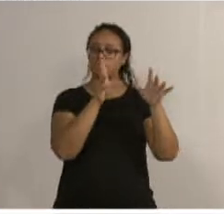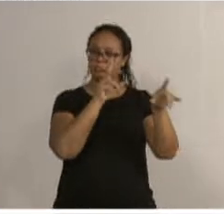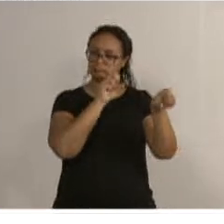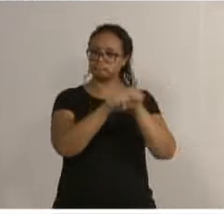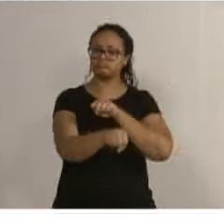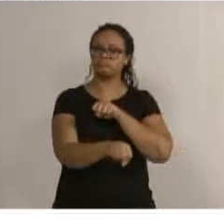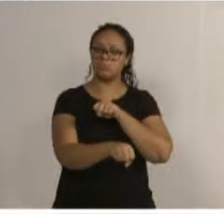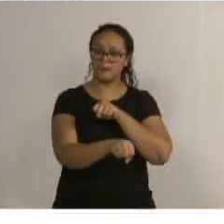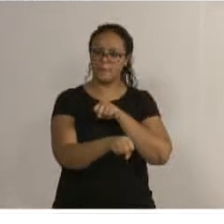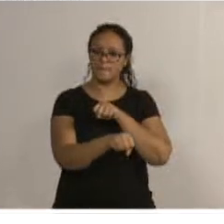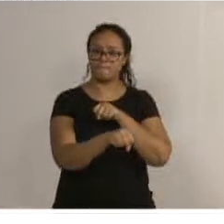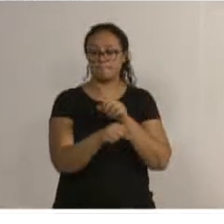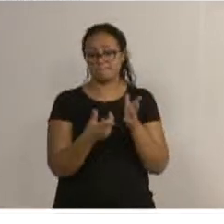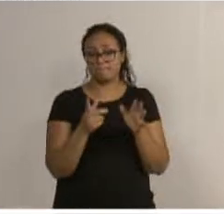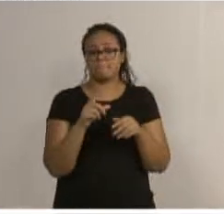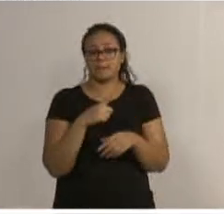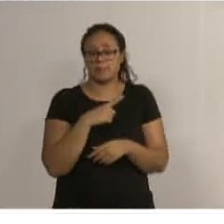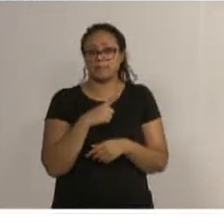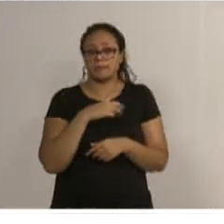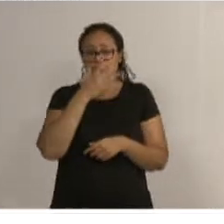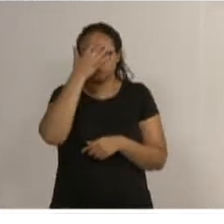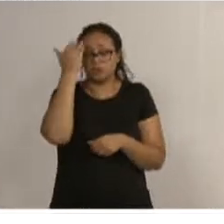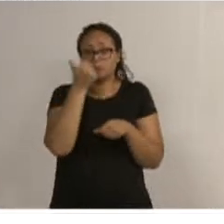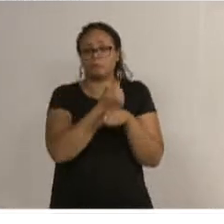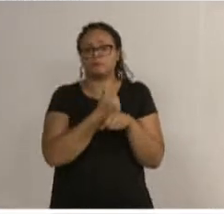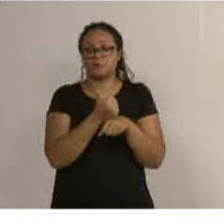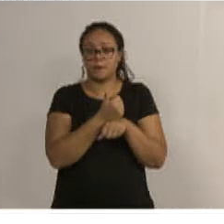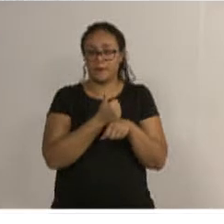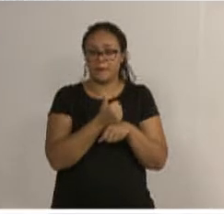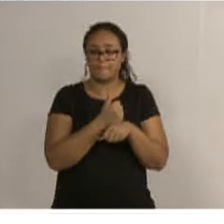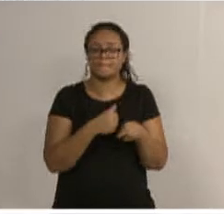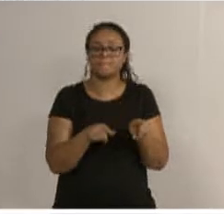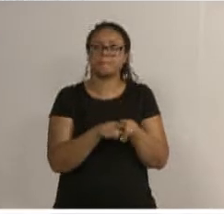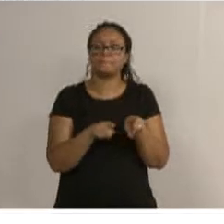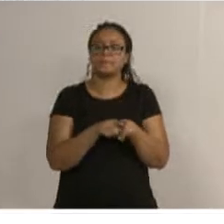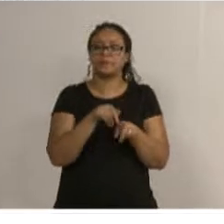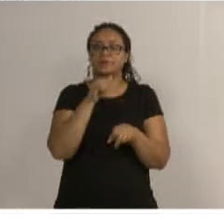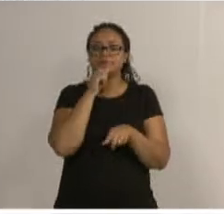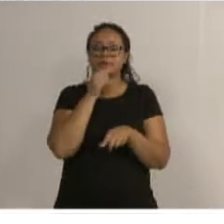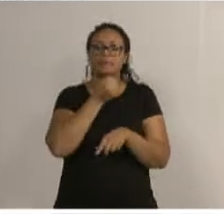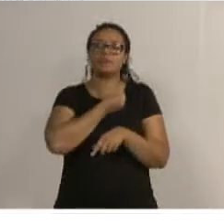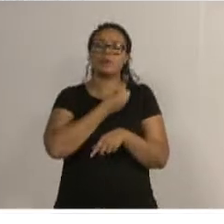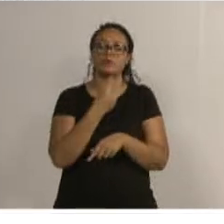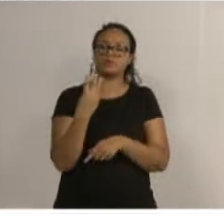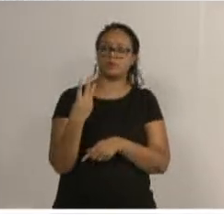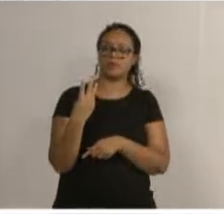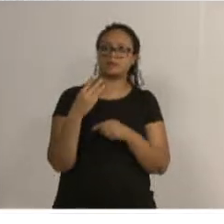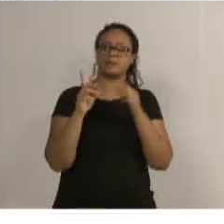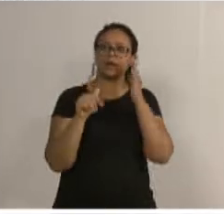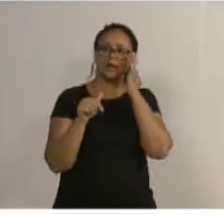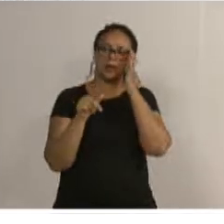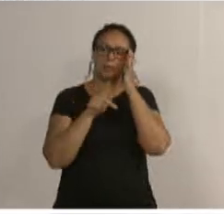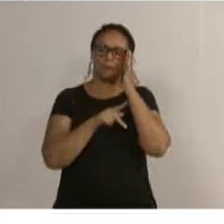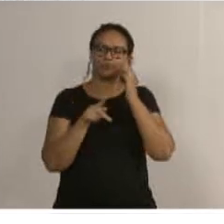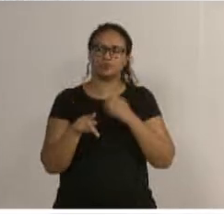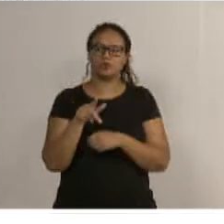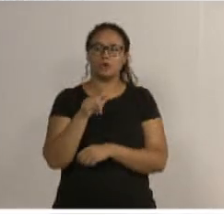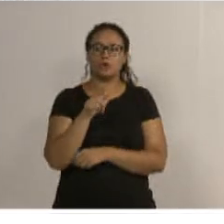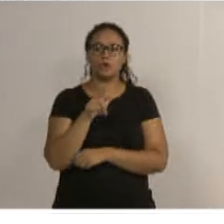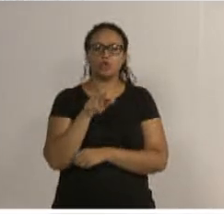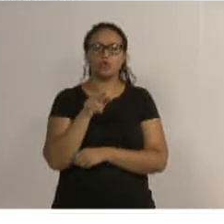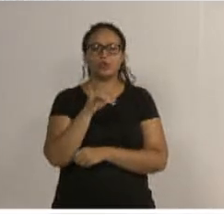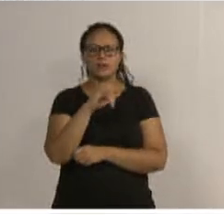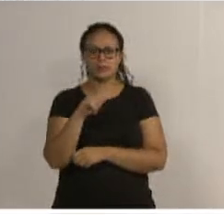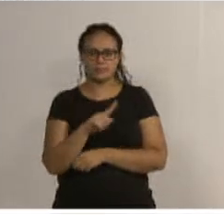série de requisitos, são pessoas técnicas. Só para dizer ali o número 3, que é o professor Luiz Alberto de Souza, ele é